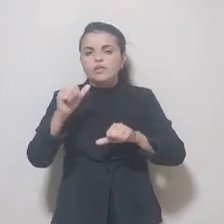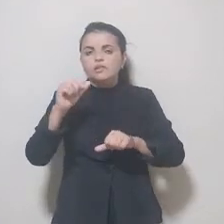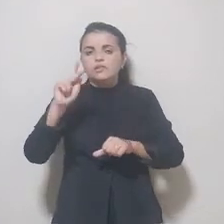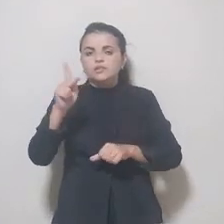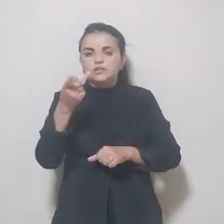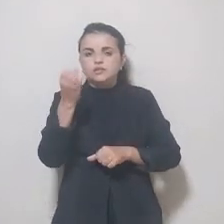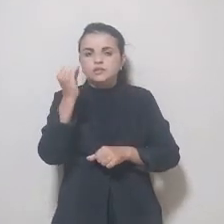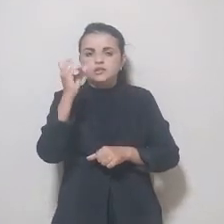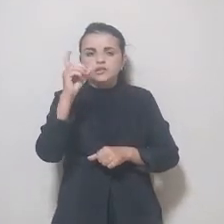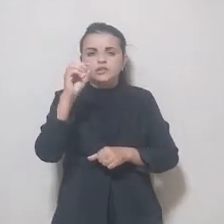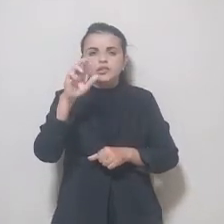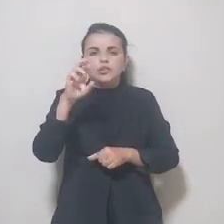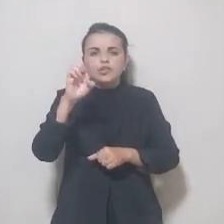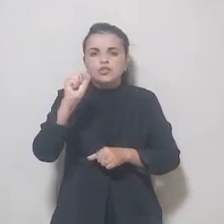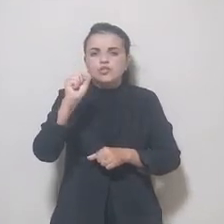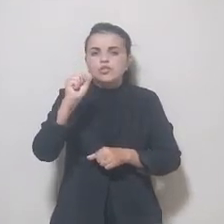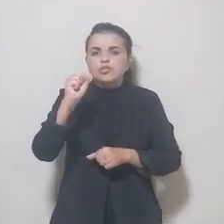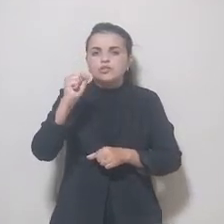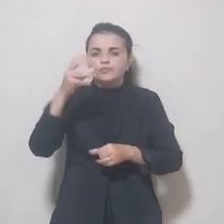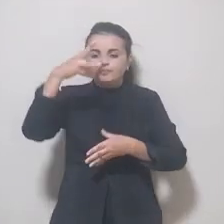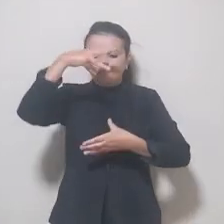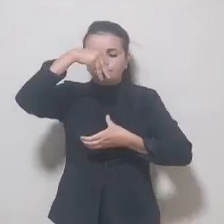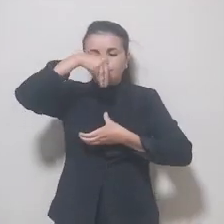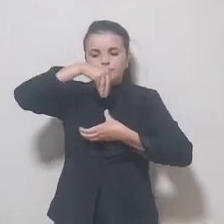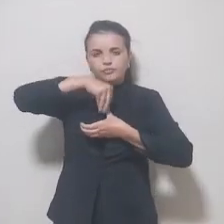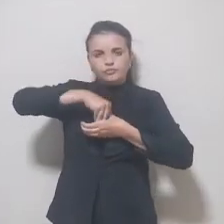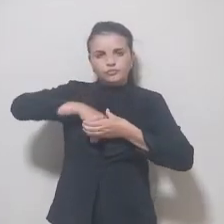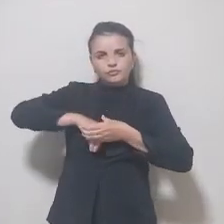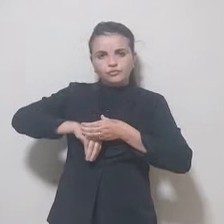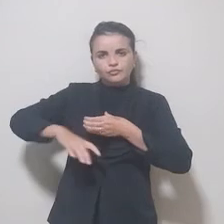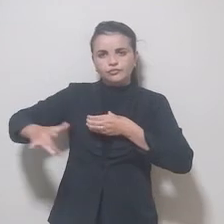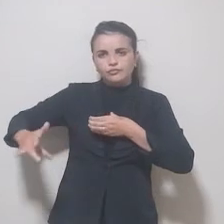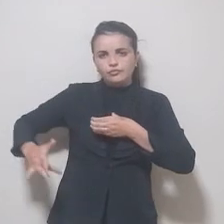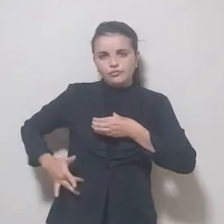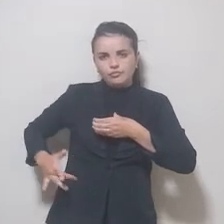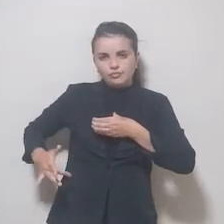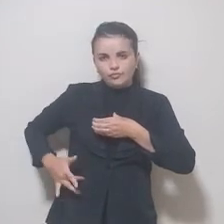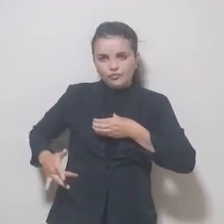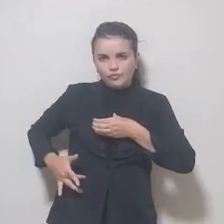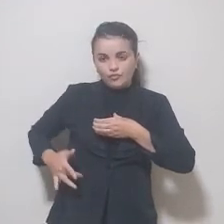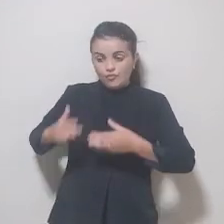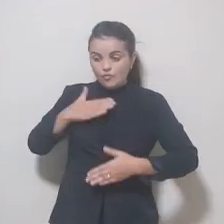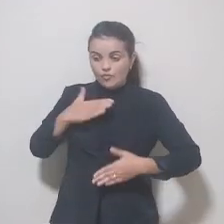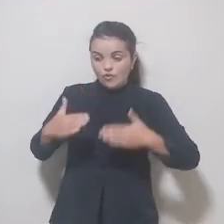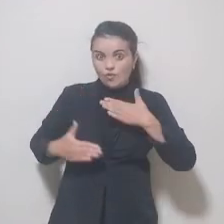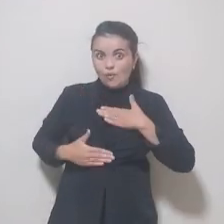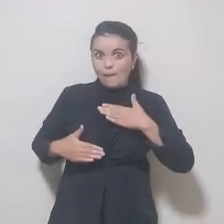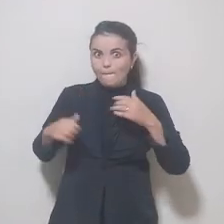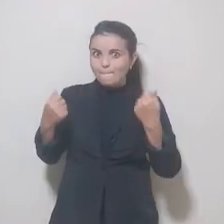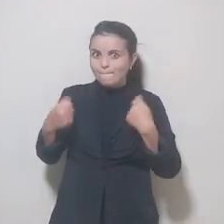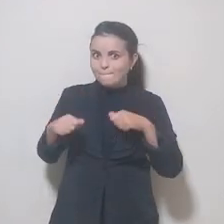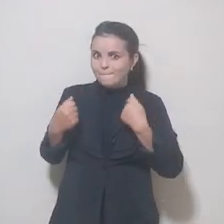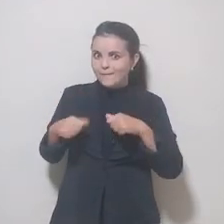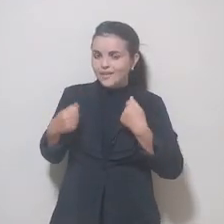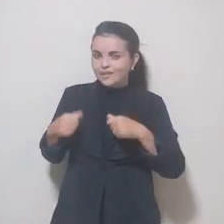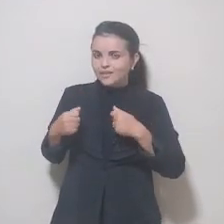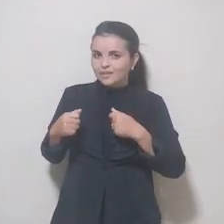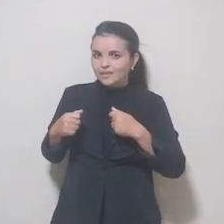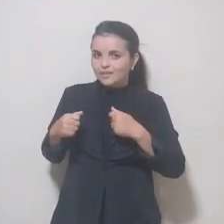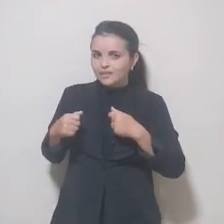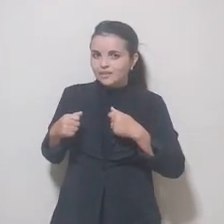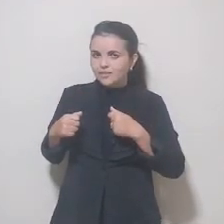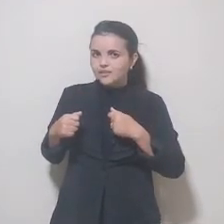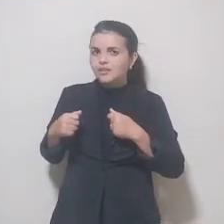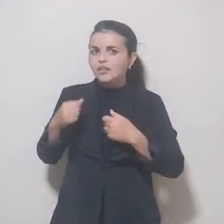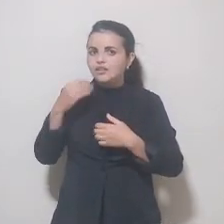glicogênio e armazena no nosso fígado. Depois, quando a gente precisar, se eu passar, sei lá, uma manhã todinha sem me alimentar, eu iria precisar de